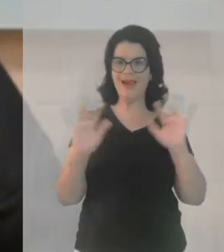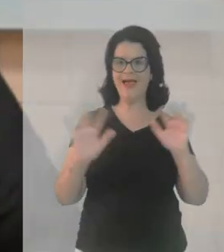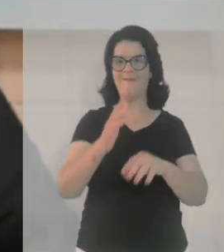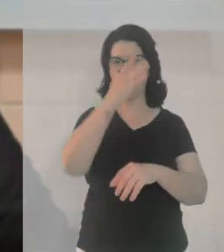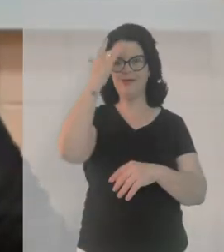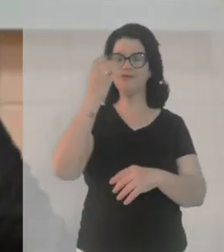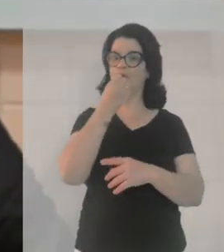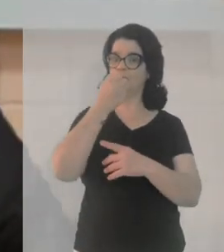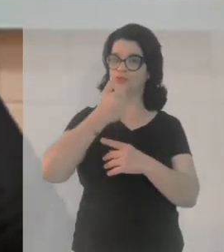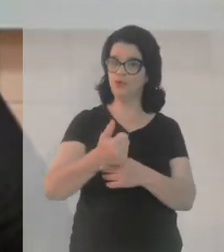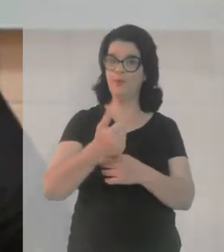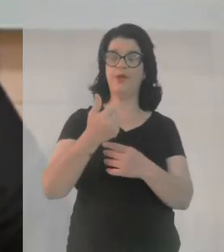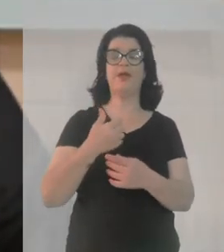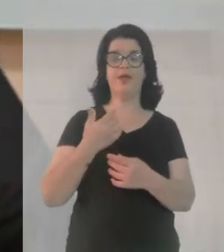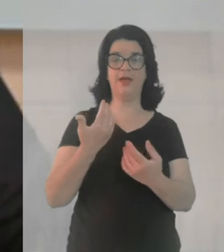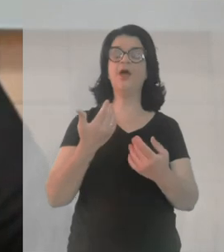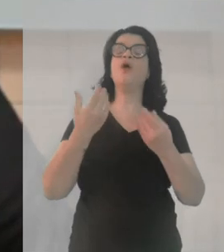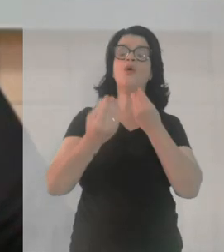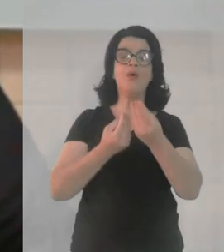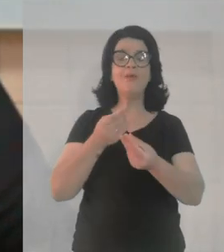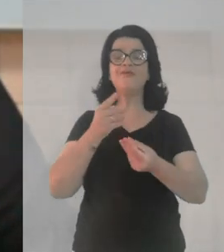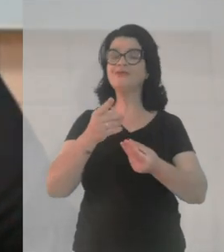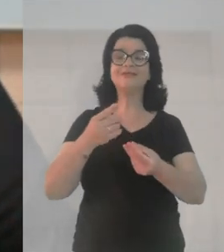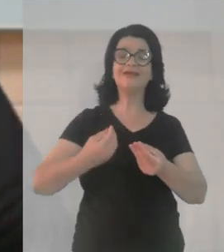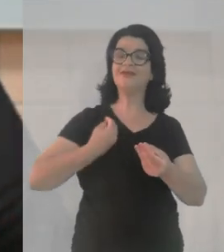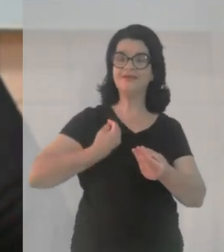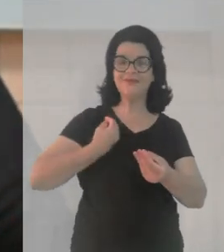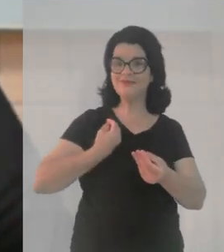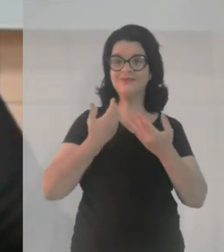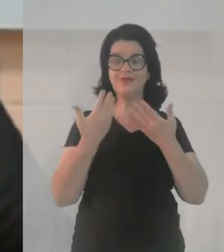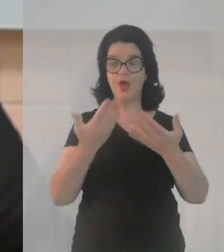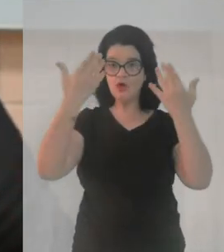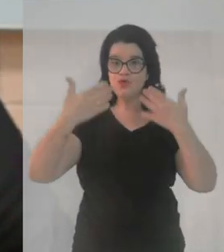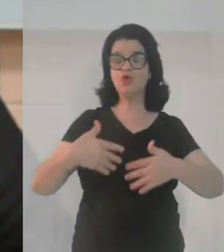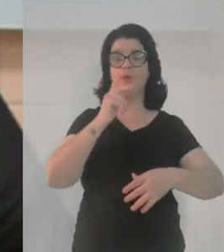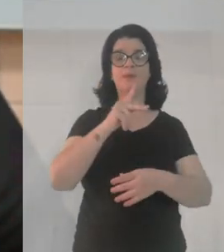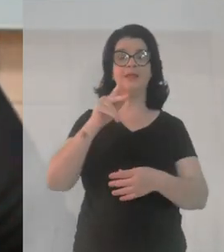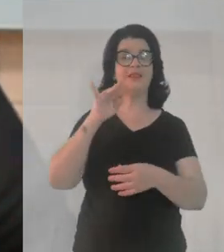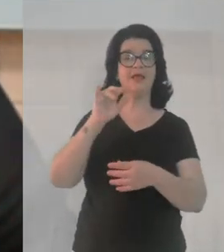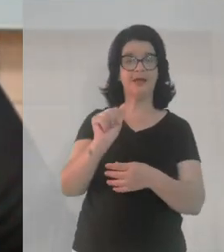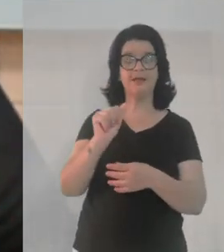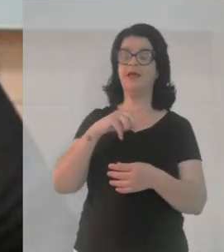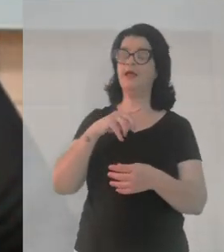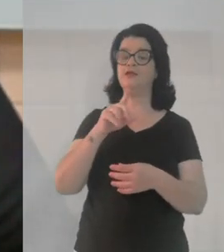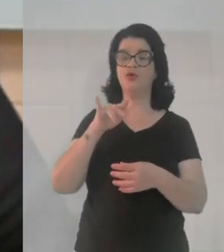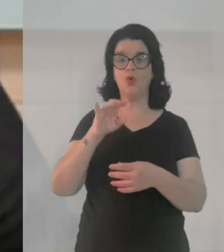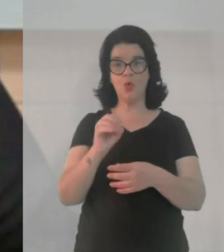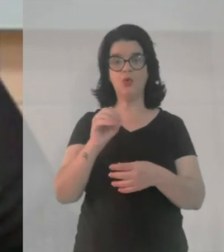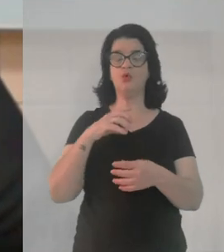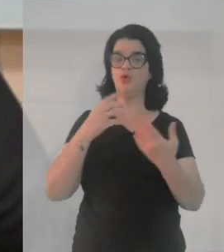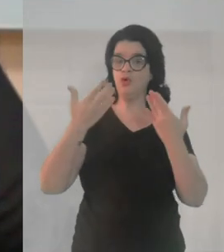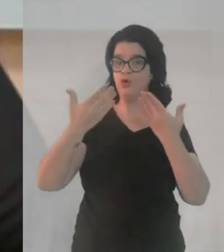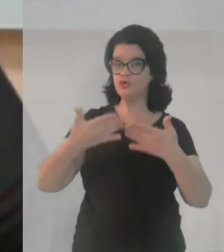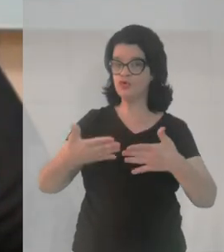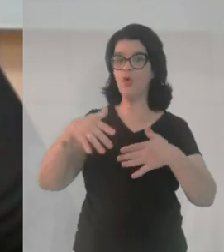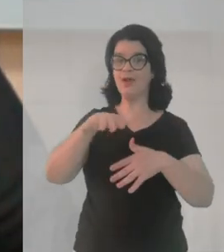Olá pessoal, tudo bem? Olá, que tal? Como estás? Eu sou a professora Tânia Diogo, estou, né,